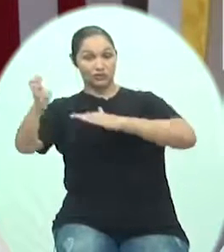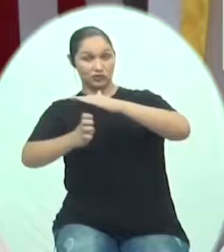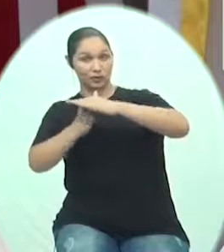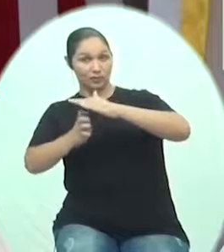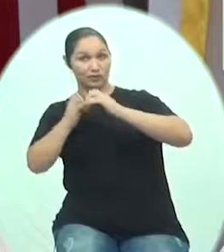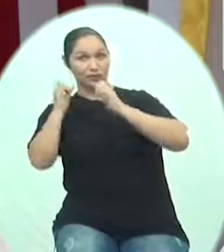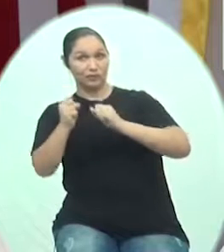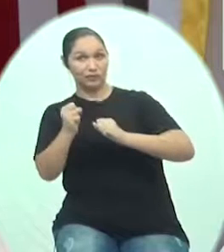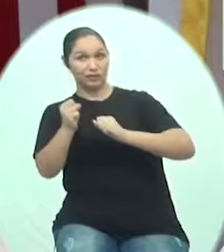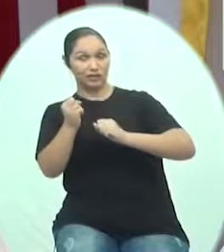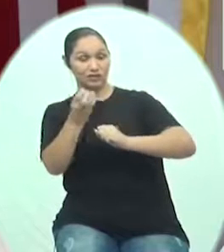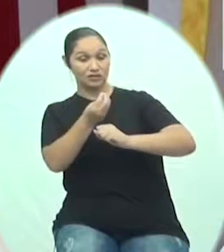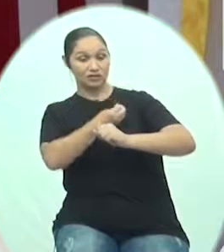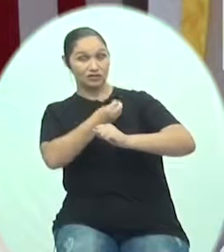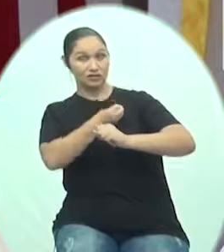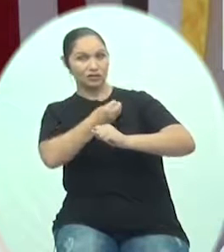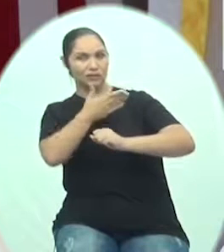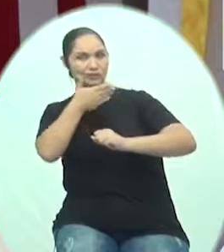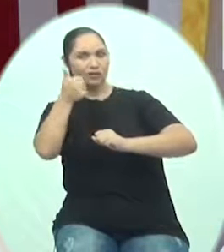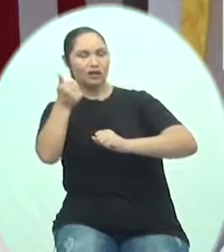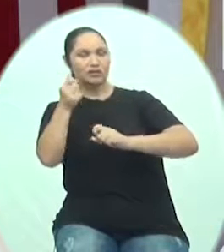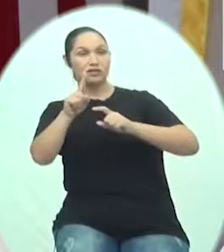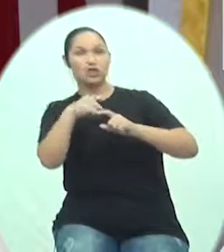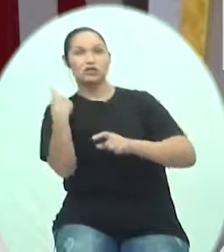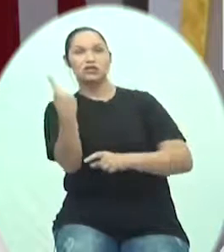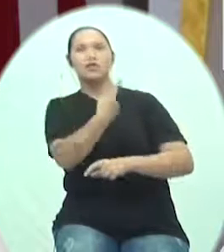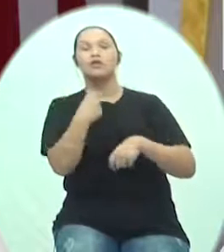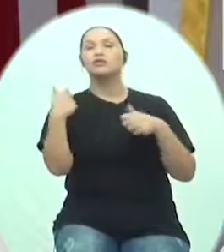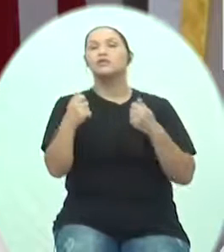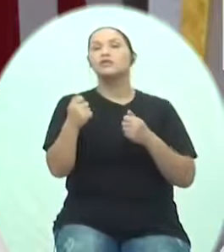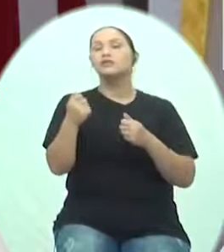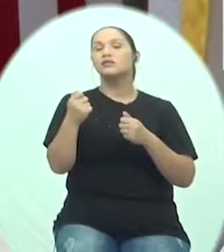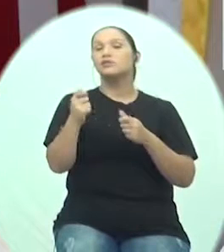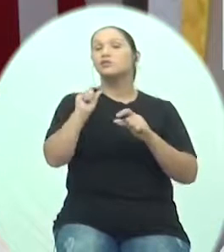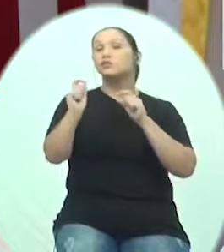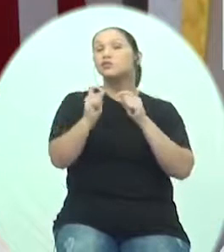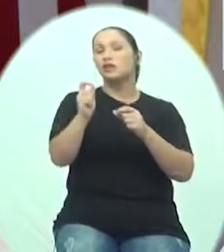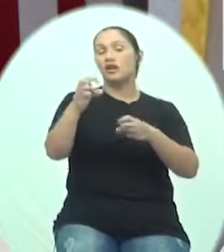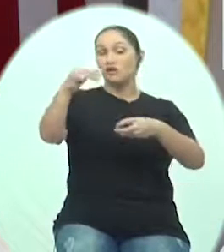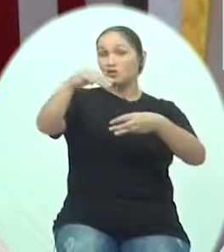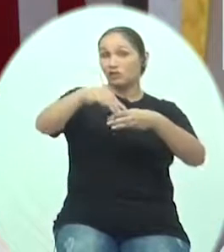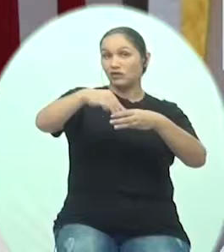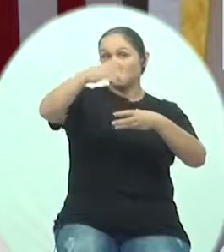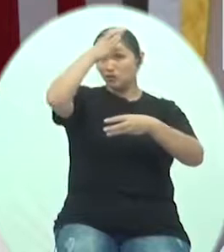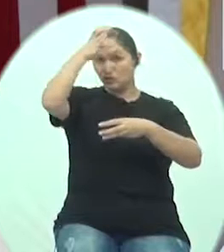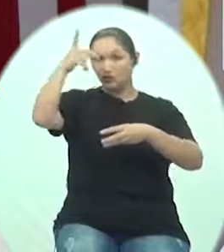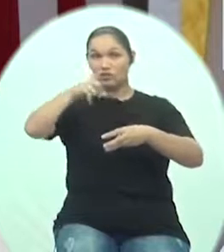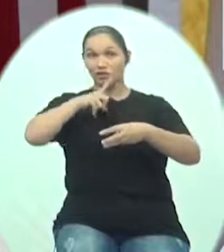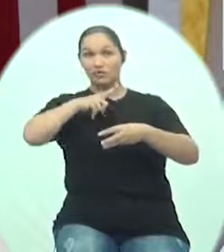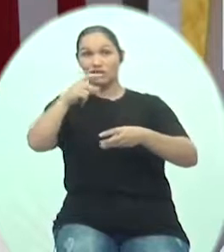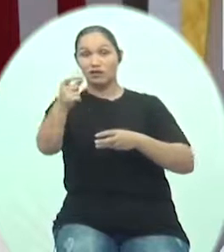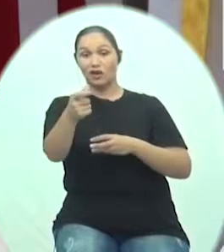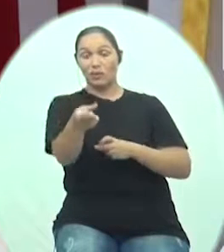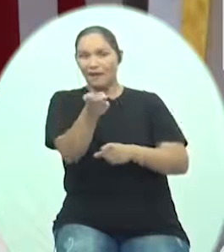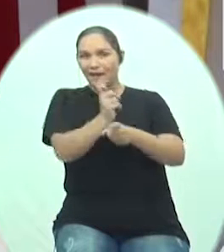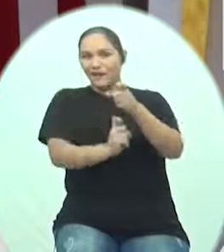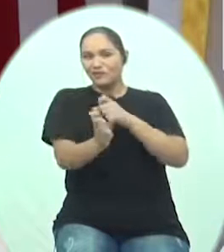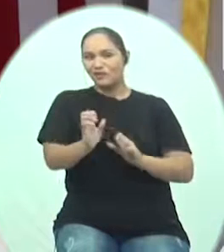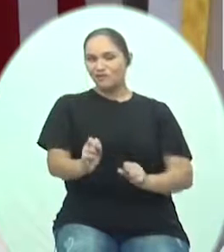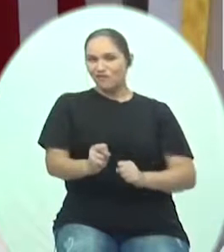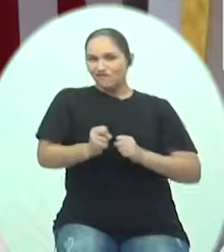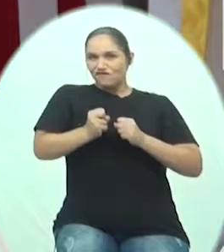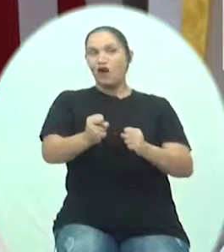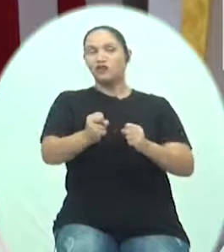Cristi nós precisamos ter um município cuja economia é forte e para que a